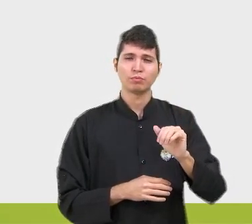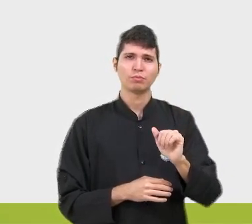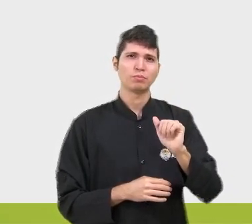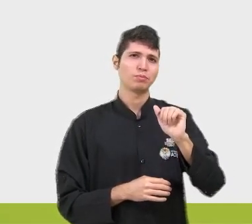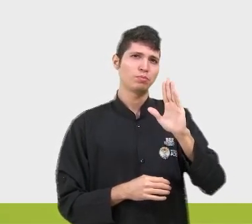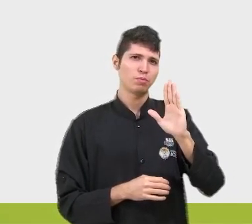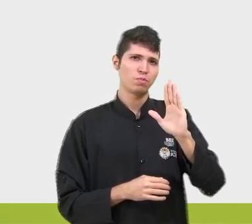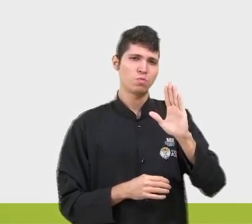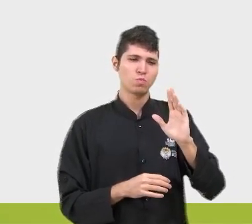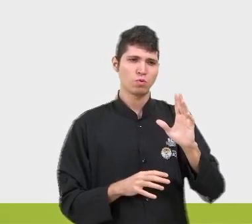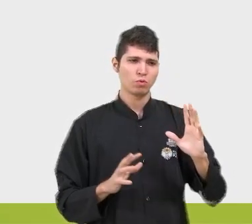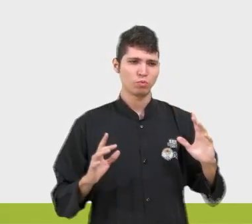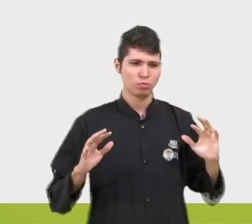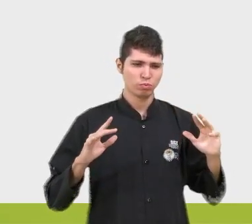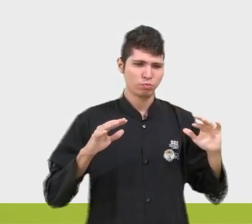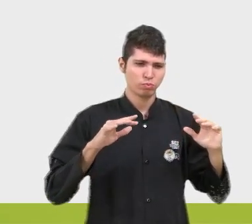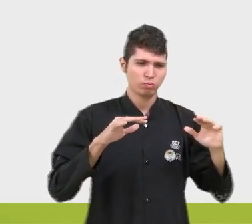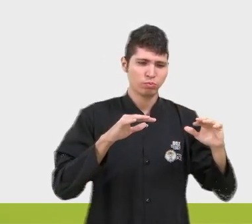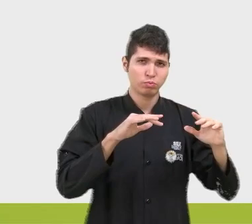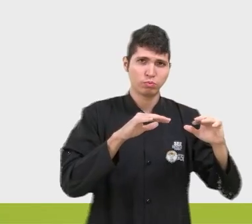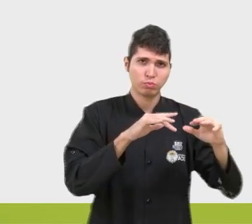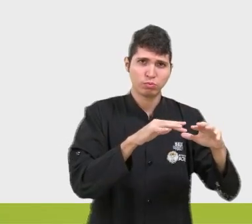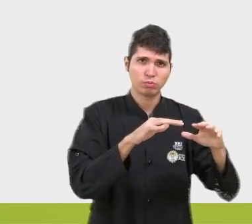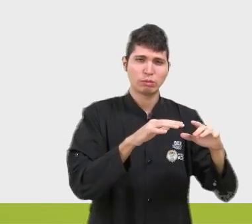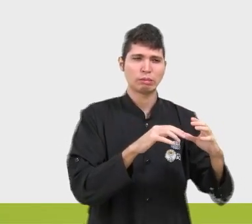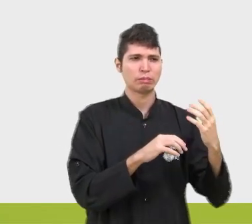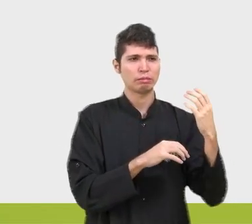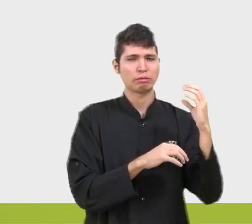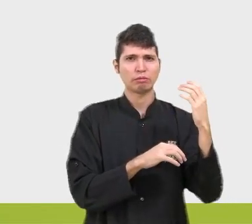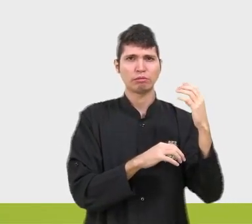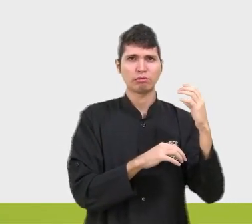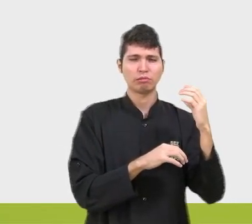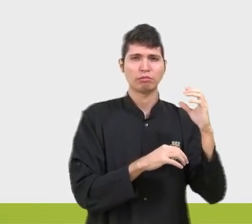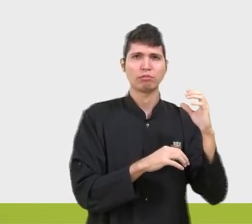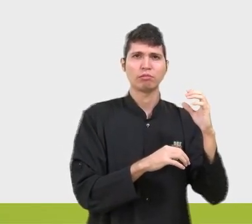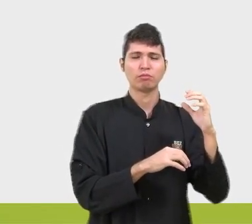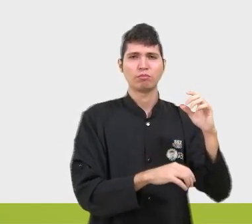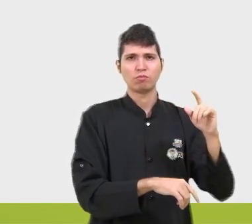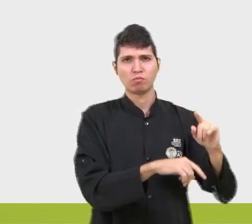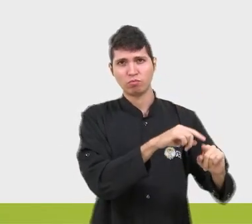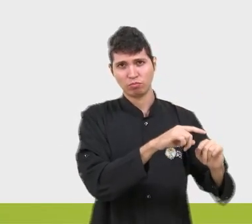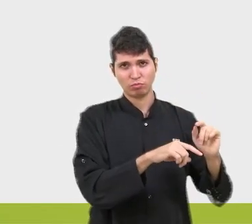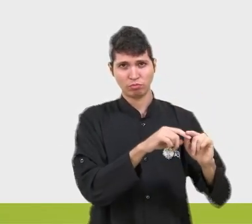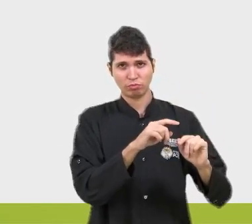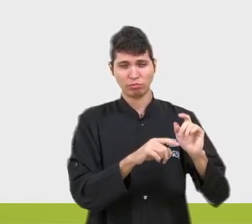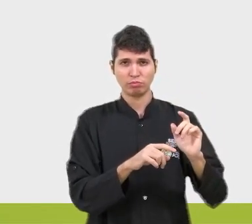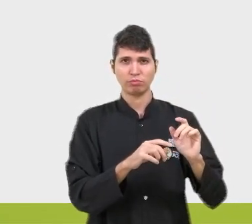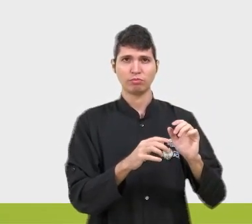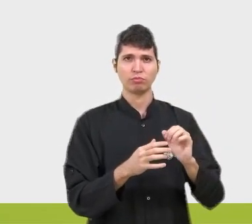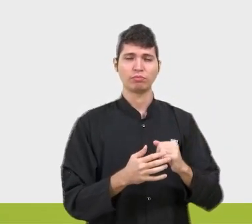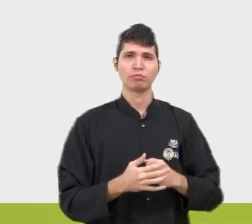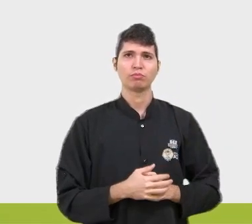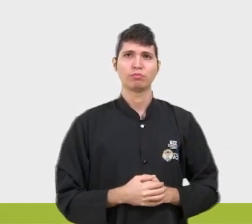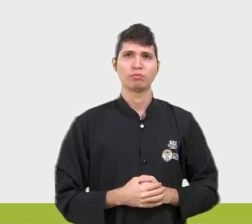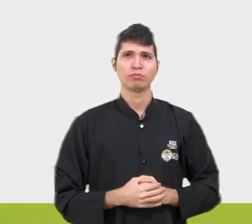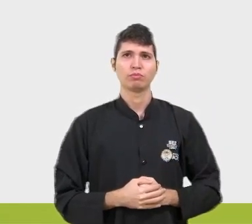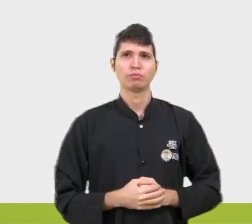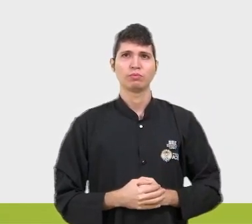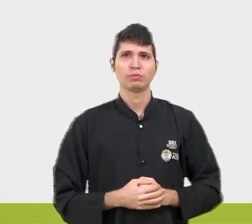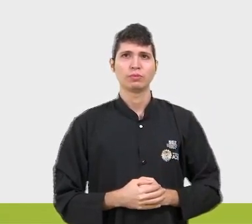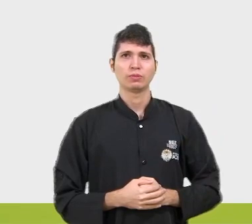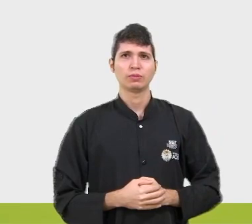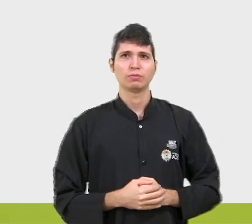meio técnico-científico informacional. E aí, nós temos aqui já